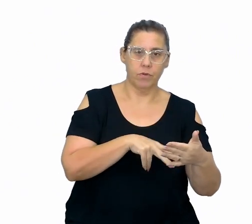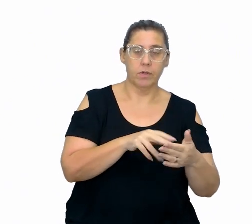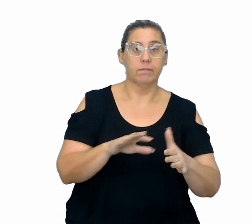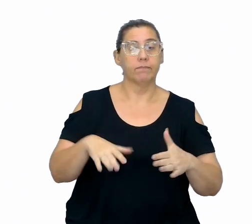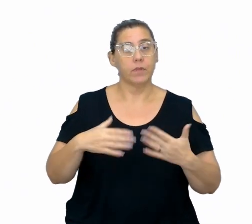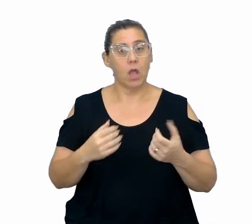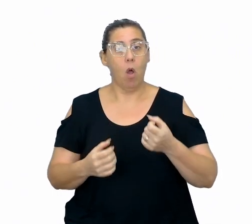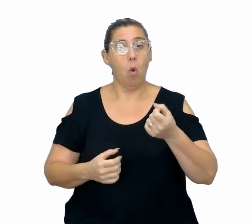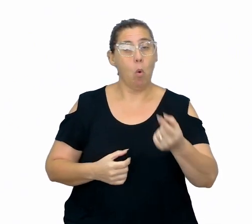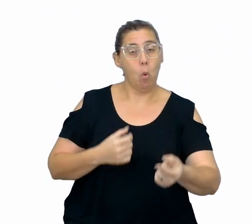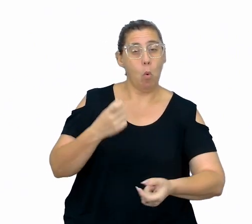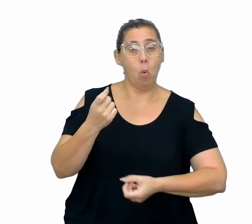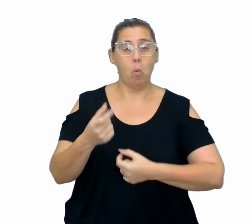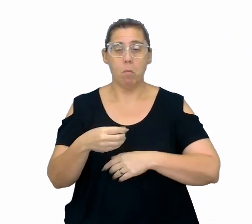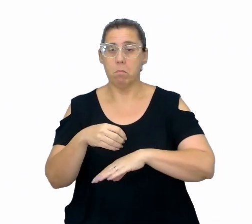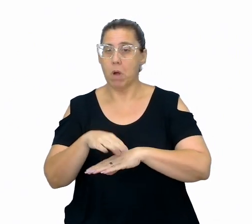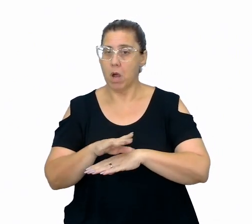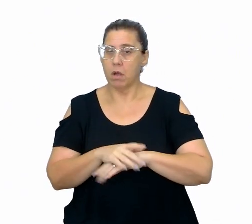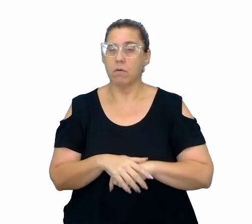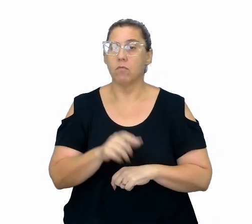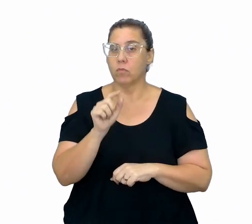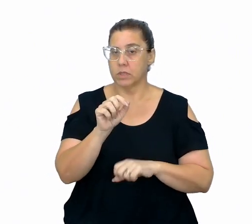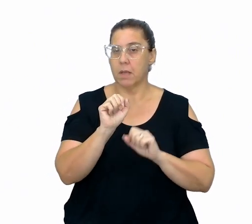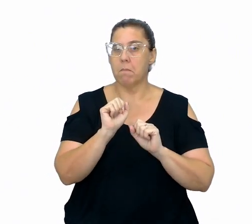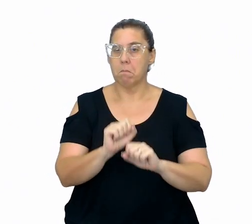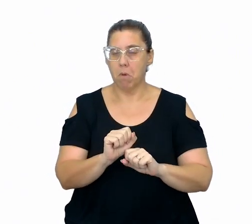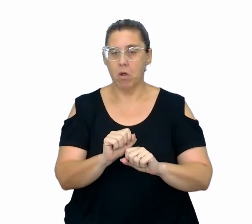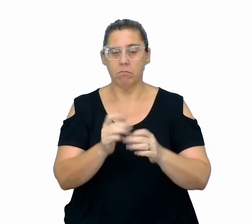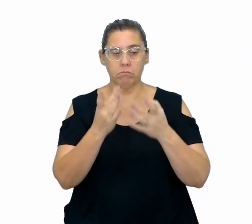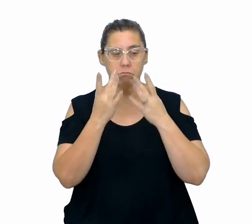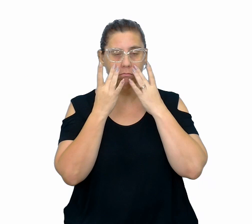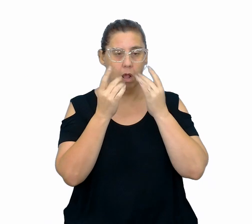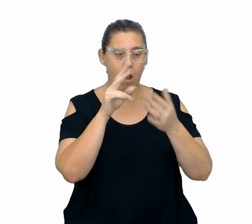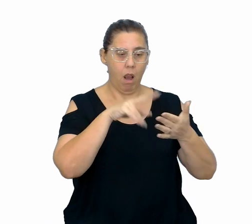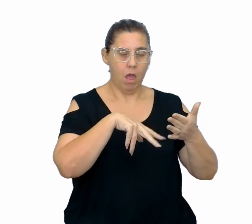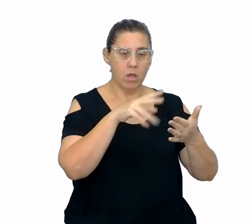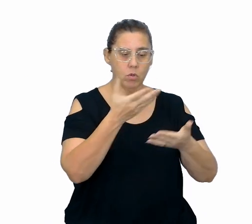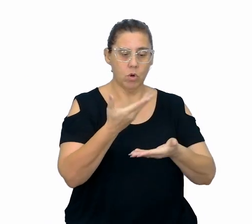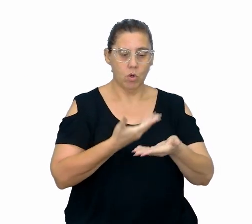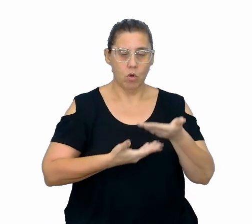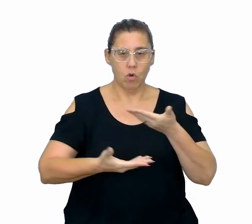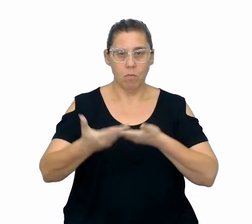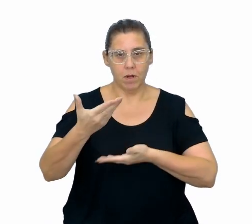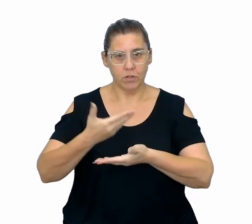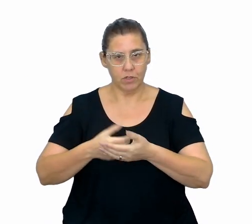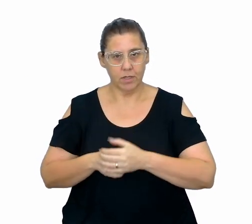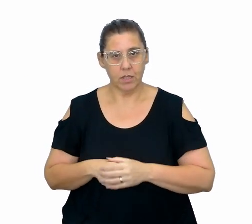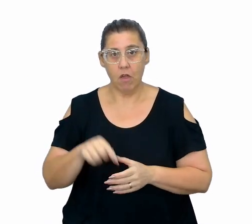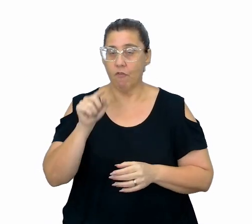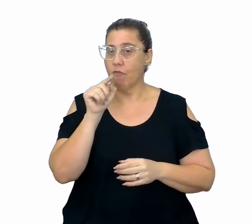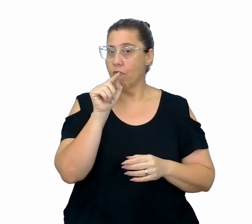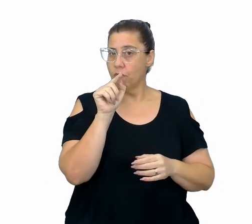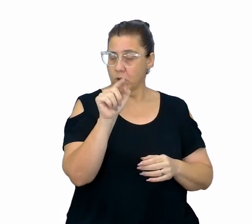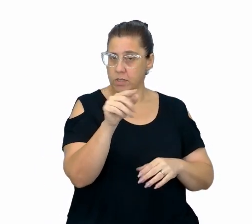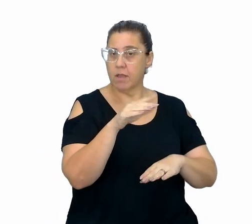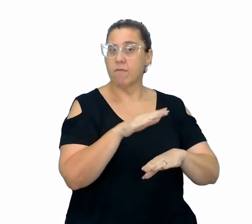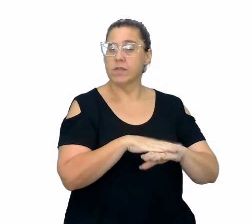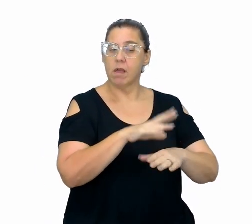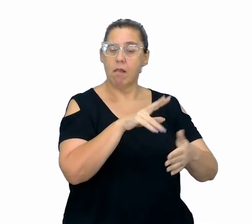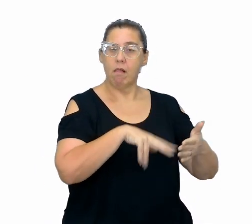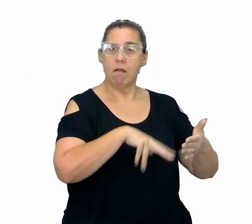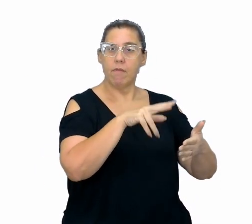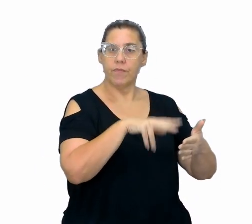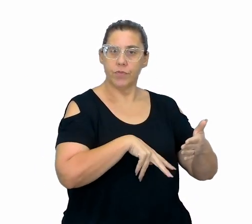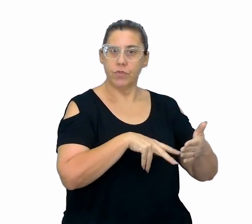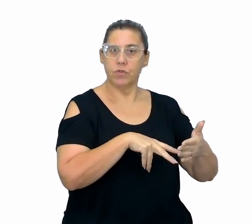assim, algumas dicas. Você pode centrar a atenção na leitura compartilhada dos trechos, ou seja, você realiza a leitura